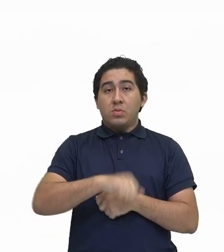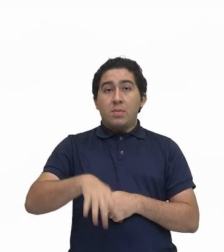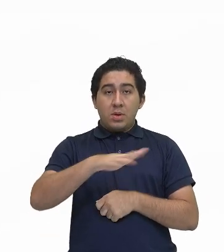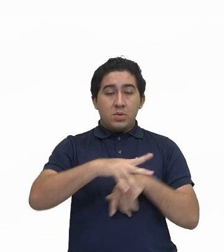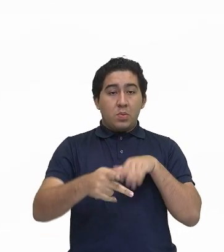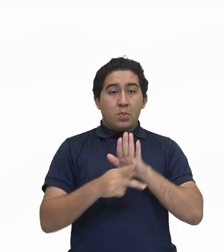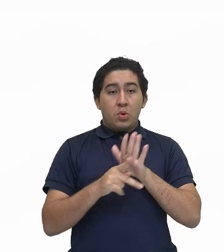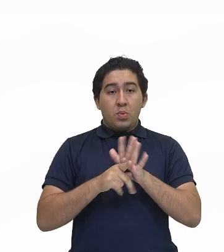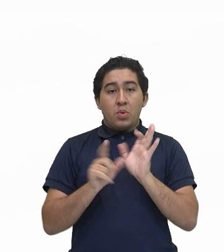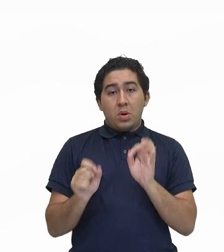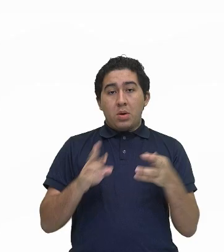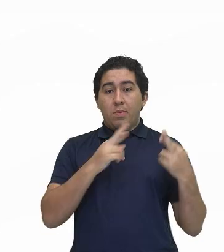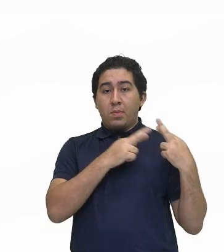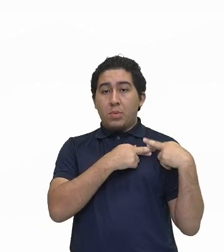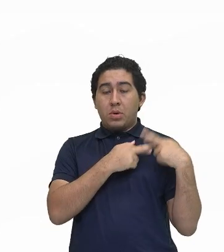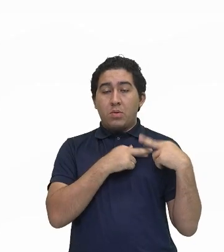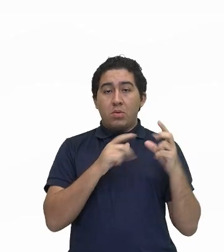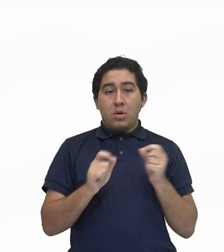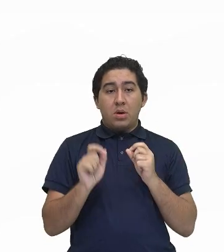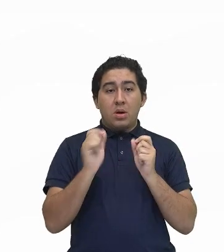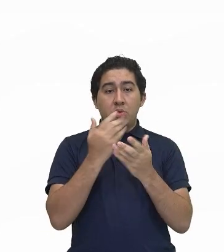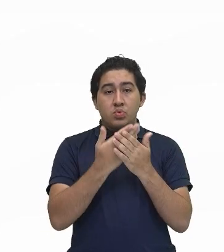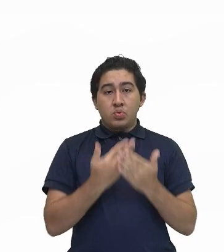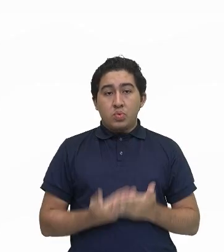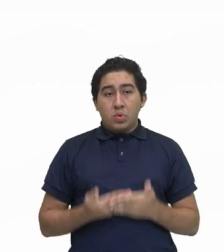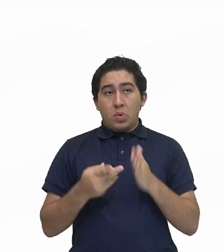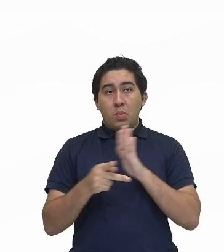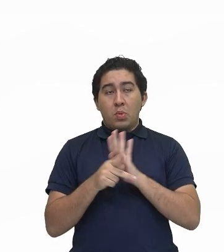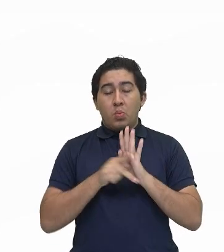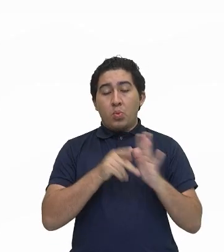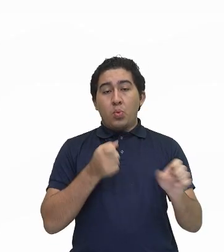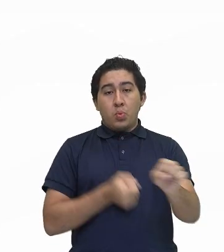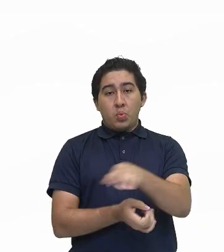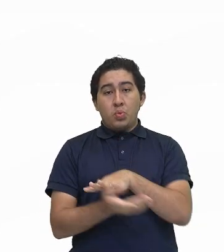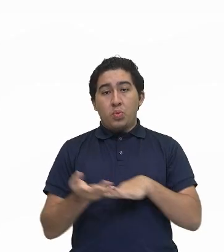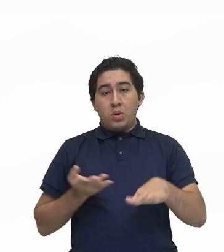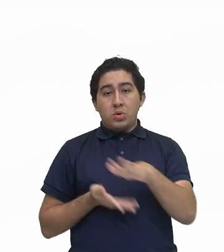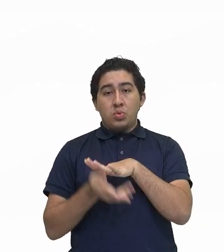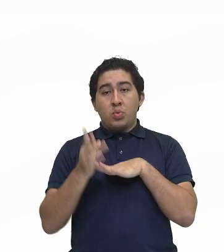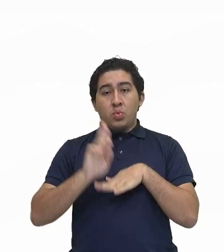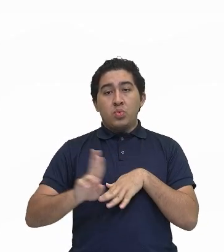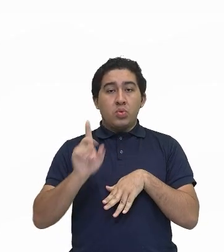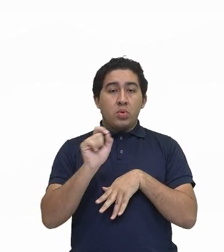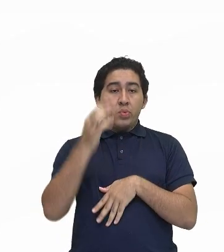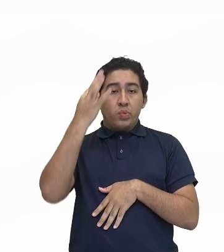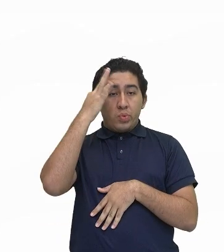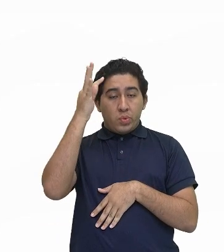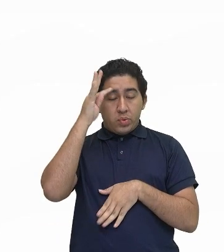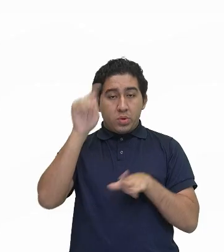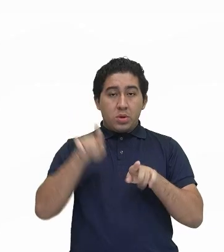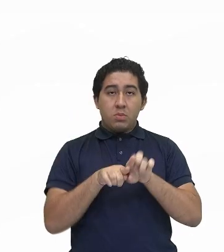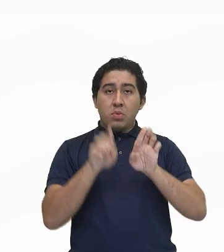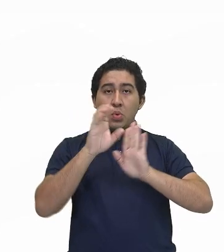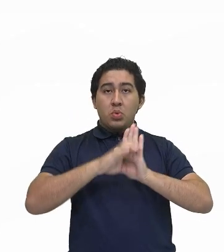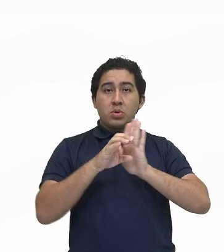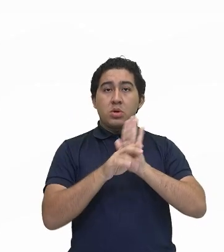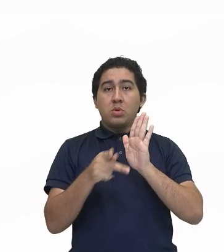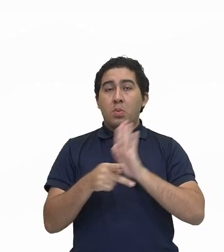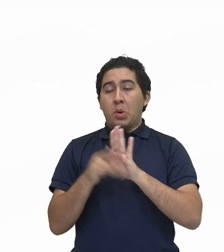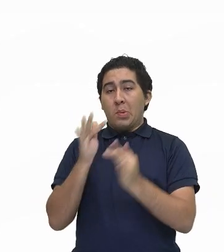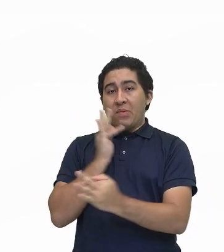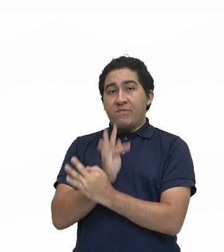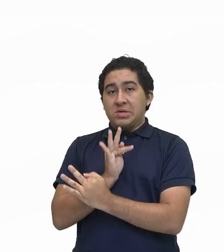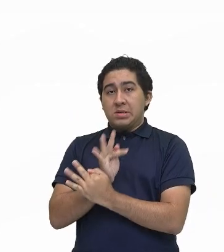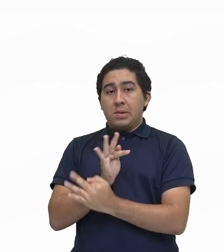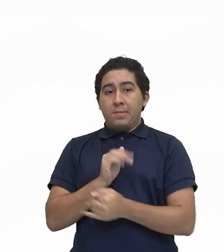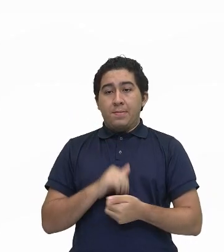astronomia responsável por estudar o universo por meio da aplicação de leis e